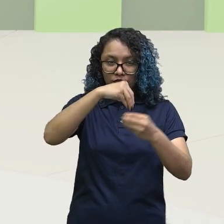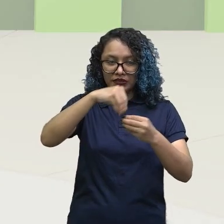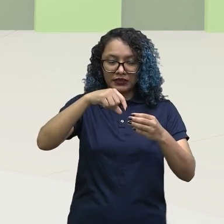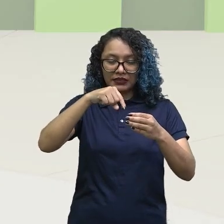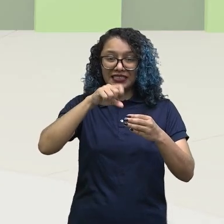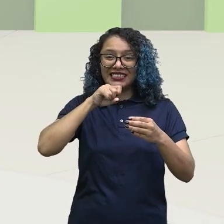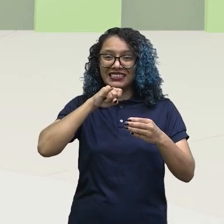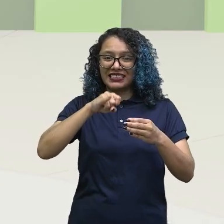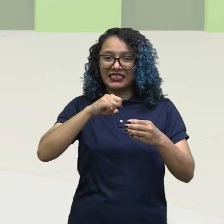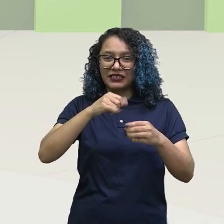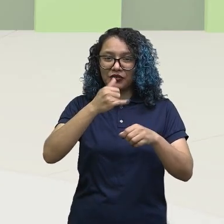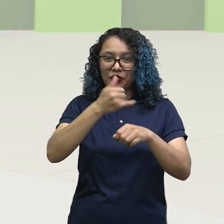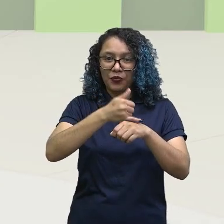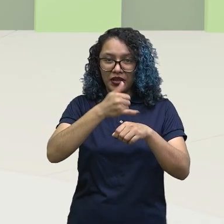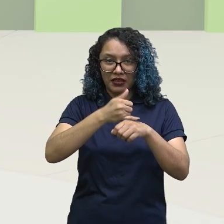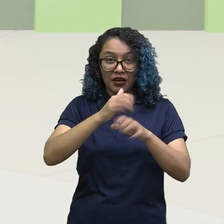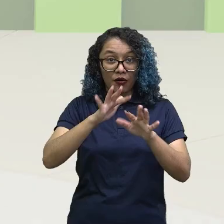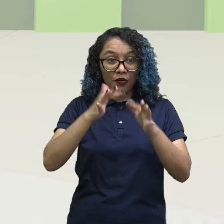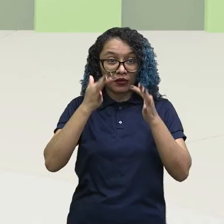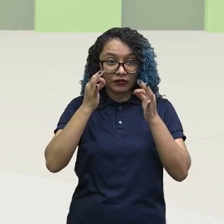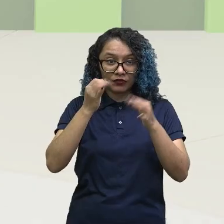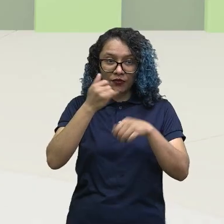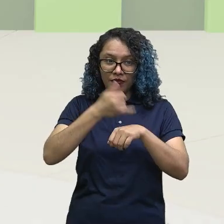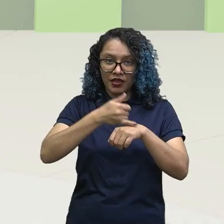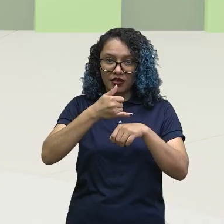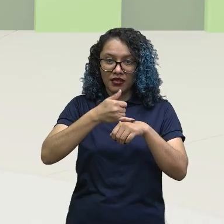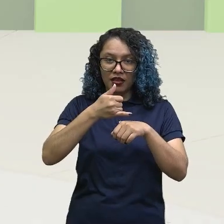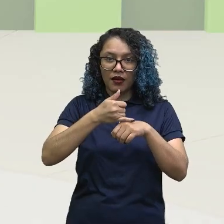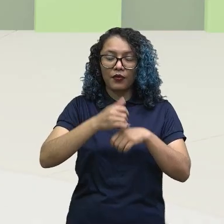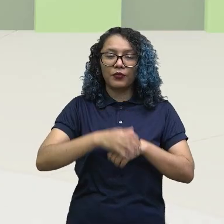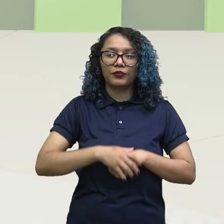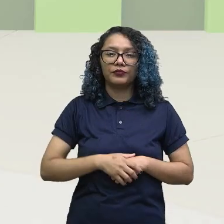aquele metal, e note, é um metal que tem